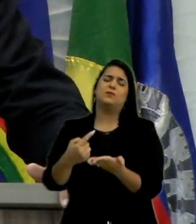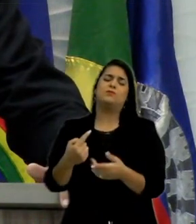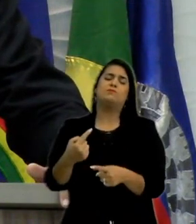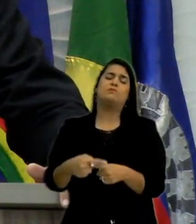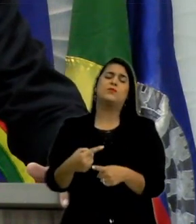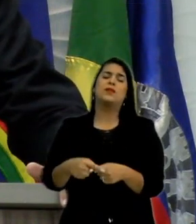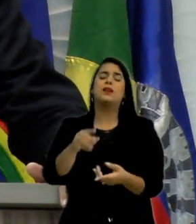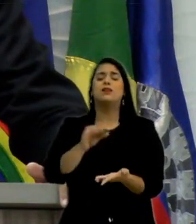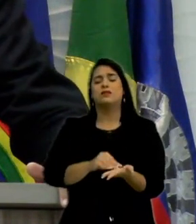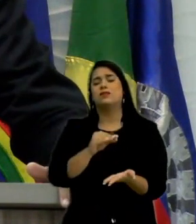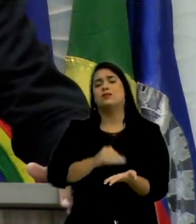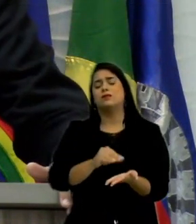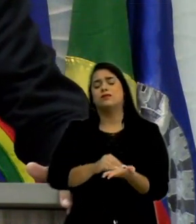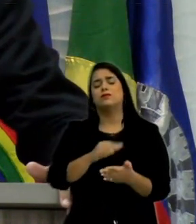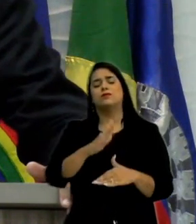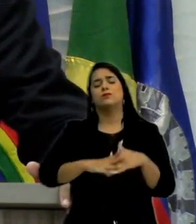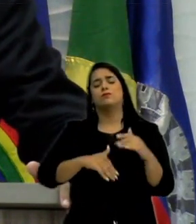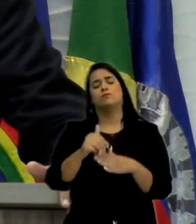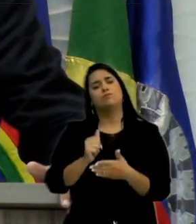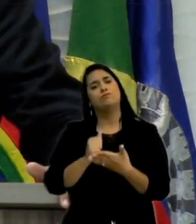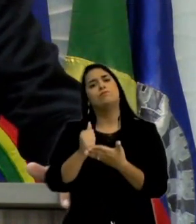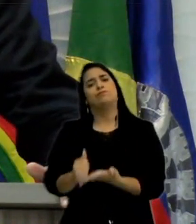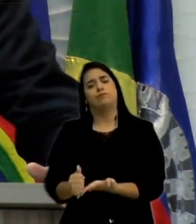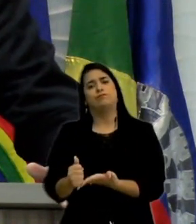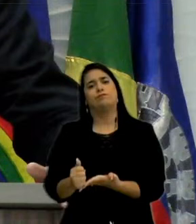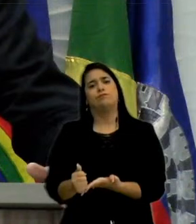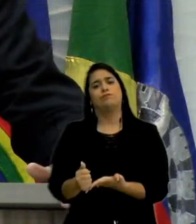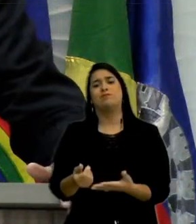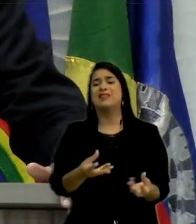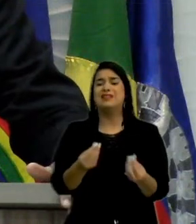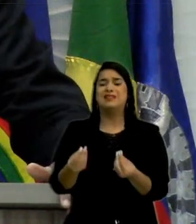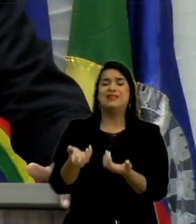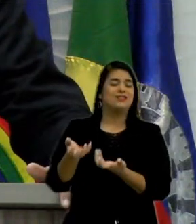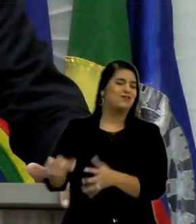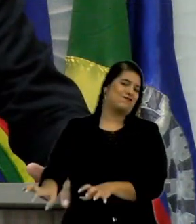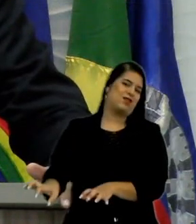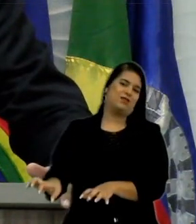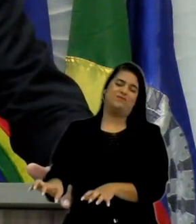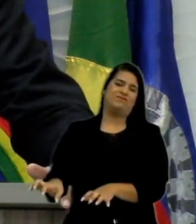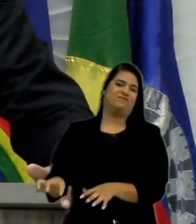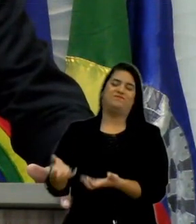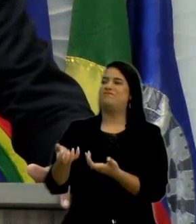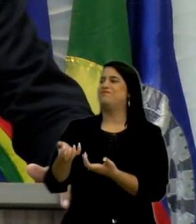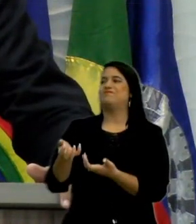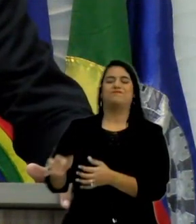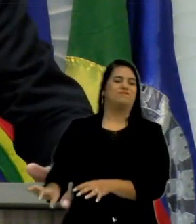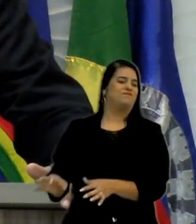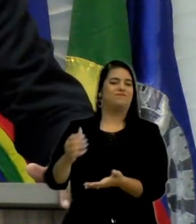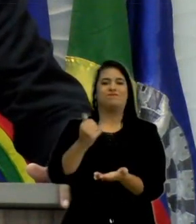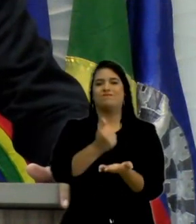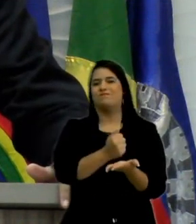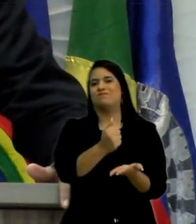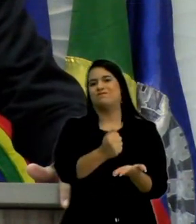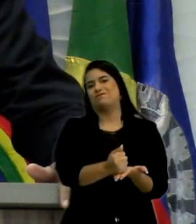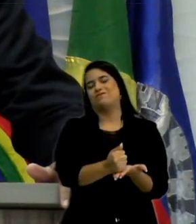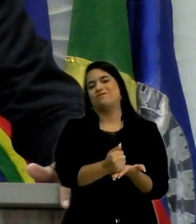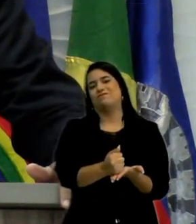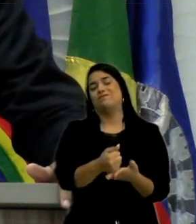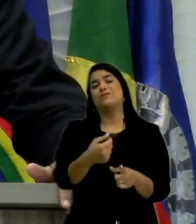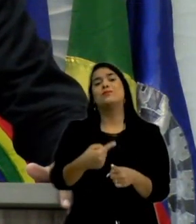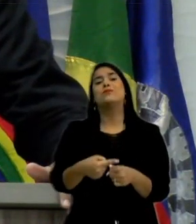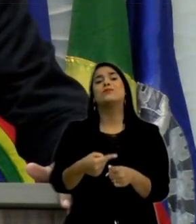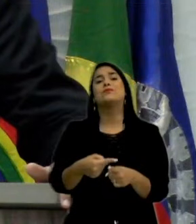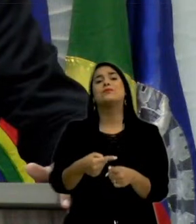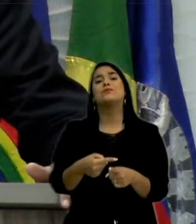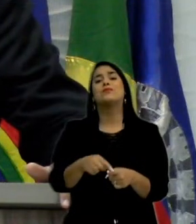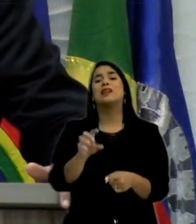no nosso município. Porque muitos não quiseram mais fazer o seu contrato devido a só